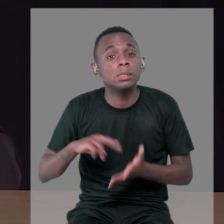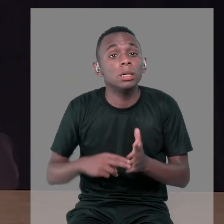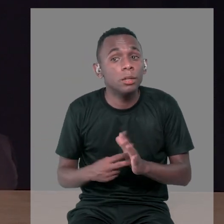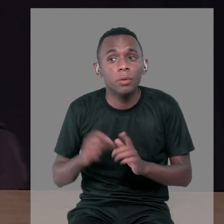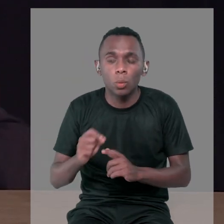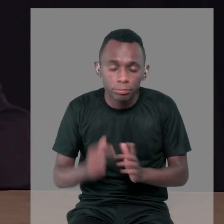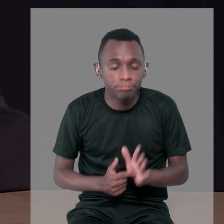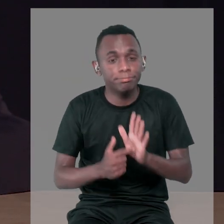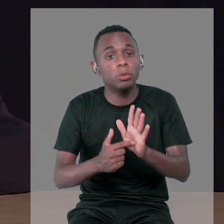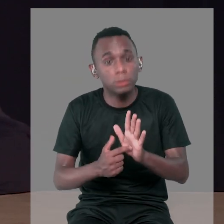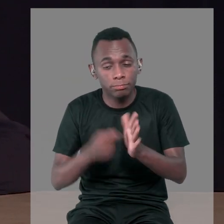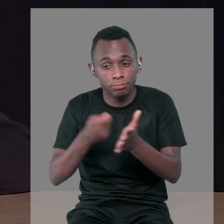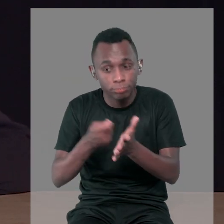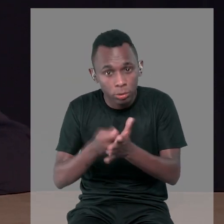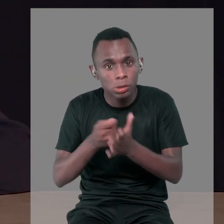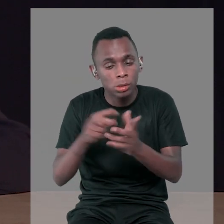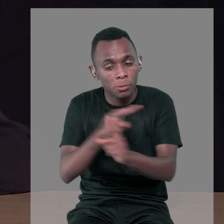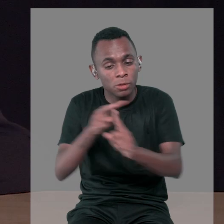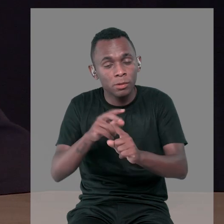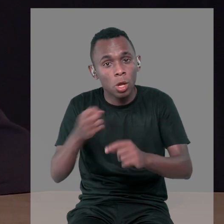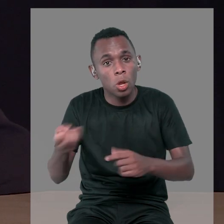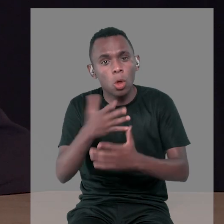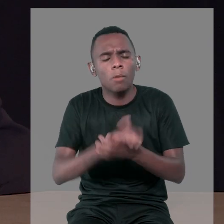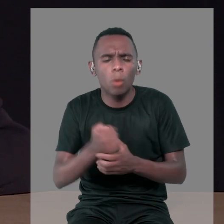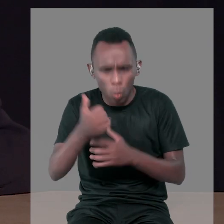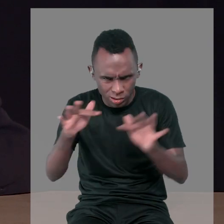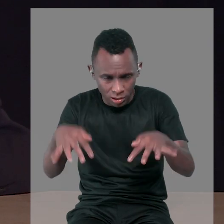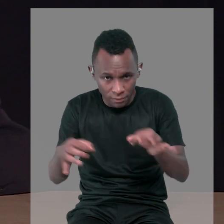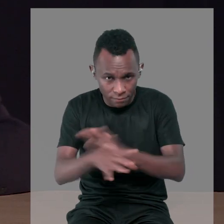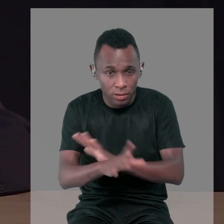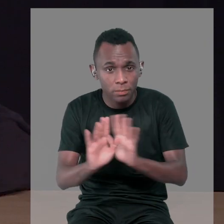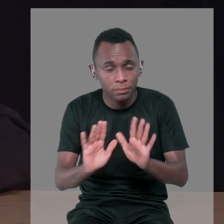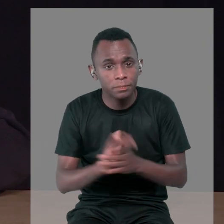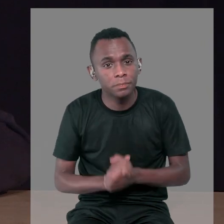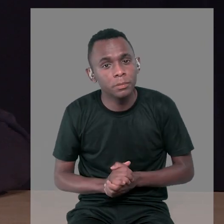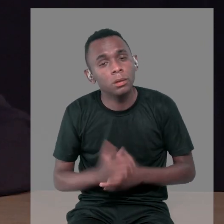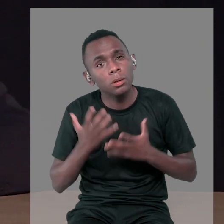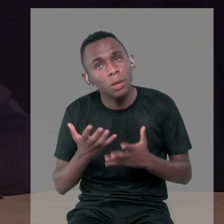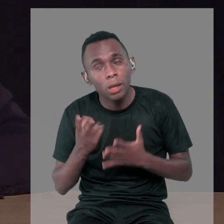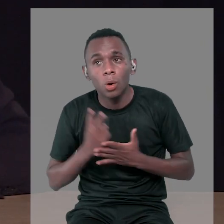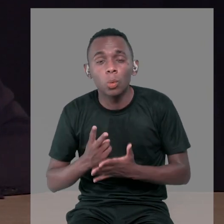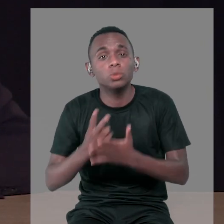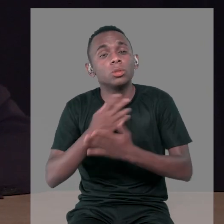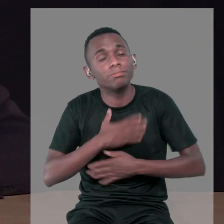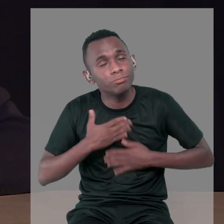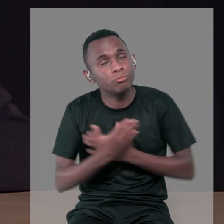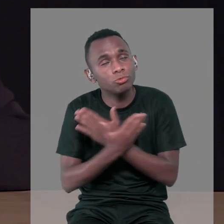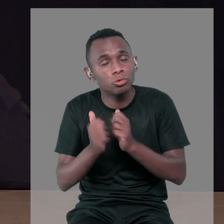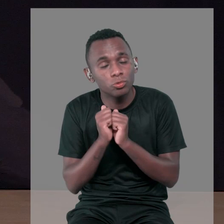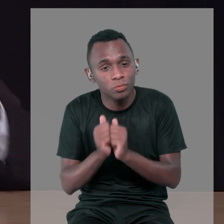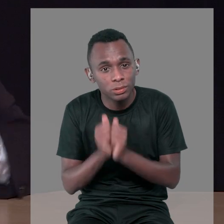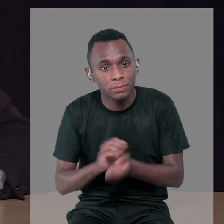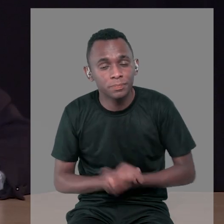novo olhar. Nós já estamos chegando ao final, né? Claro que eu gostaria de continuar aqui com vocês, mas ele